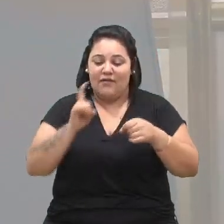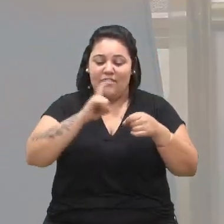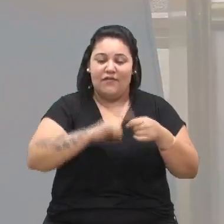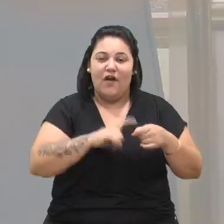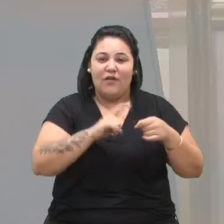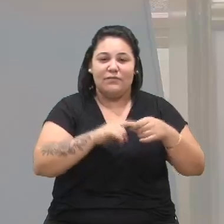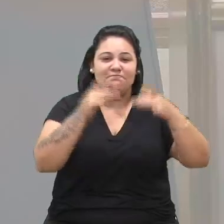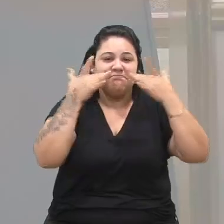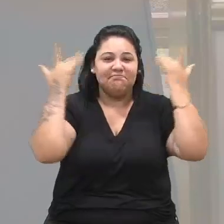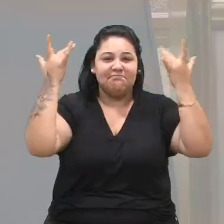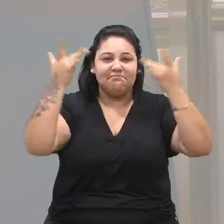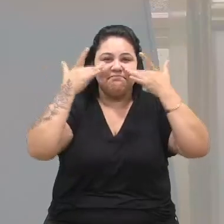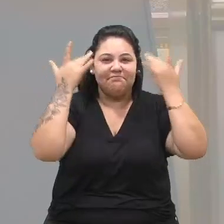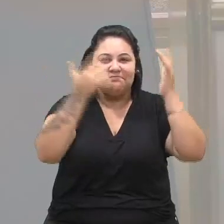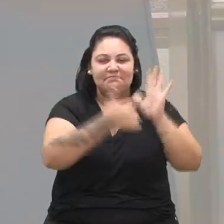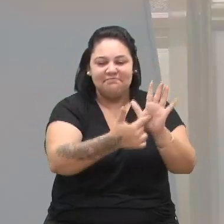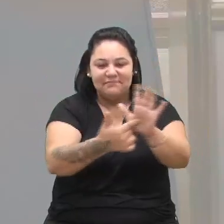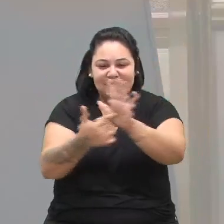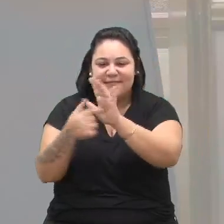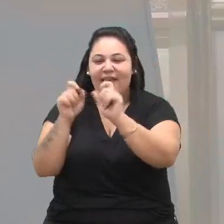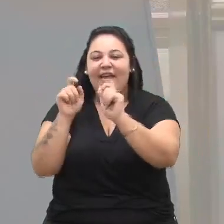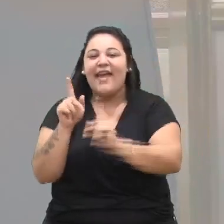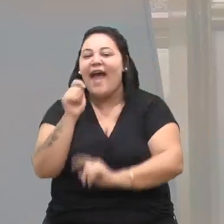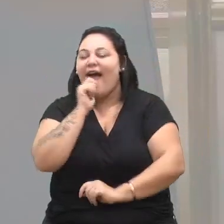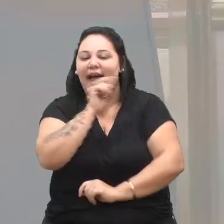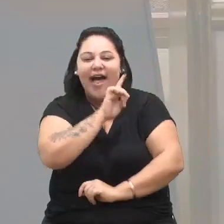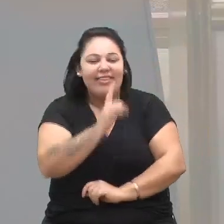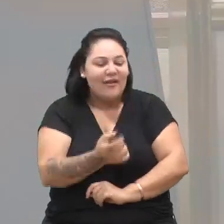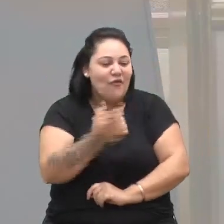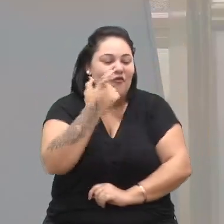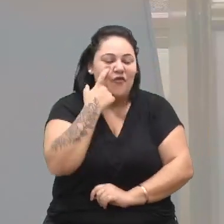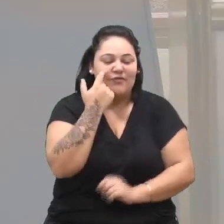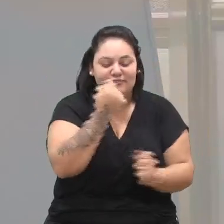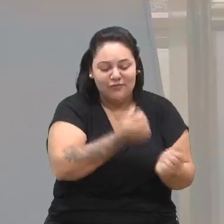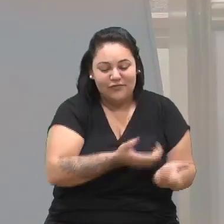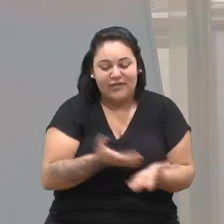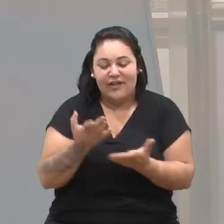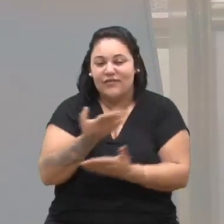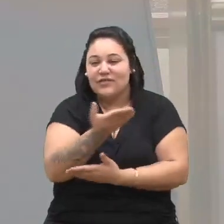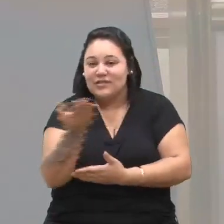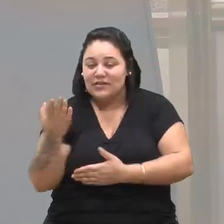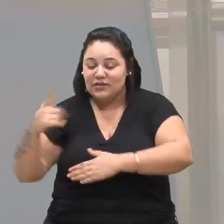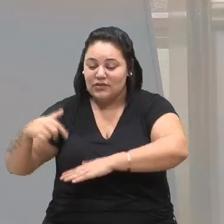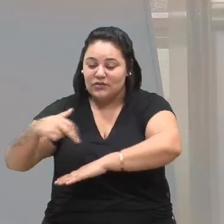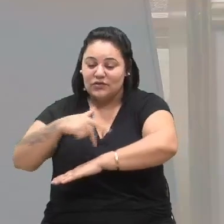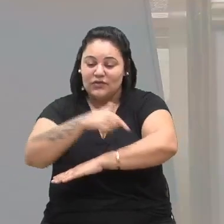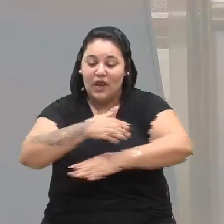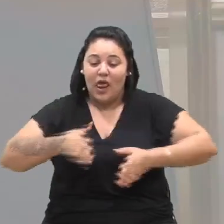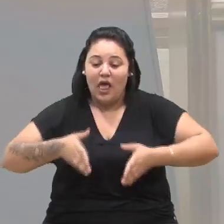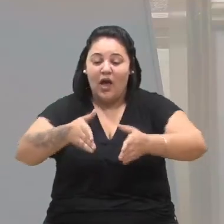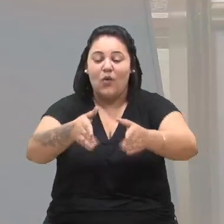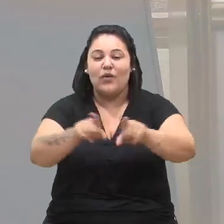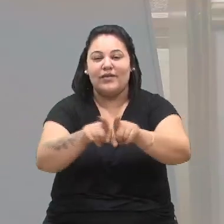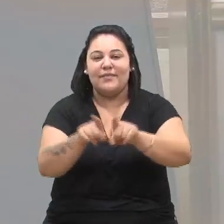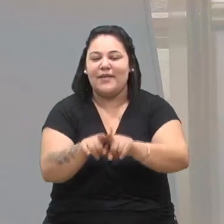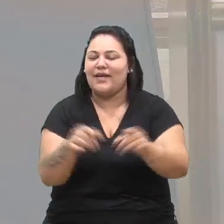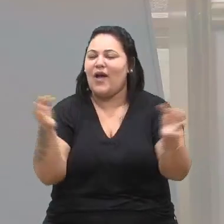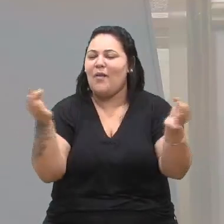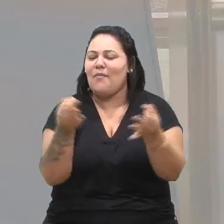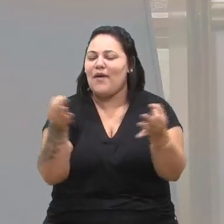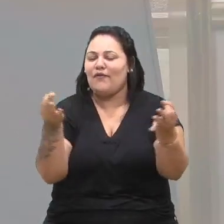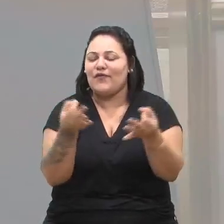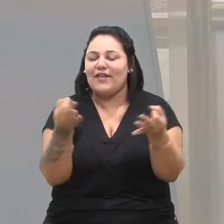ainda não acompanhou, a gente faz esse convite para que acompanhe. Também os desfiles estão incríveis, né? E essa